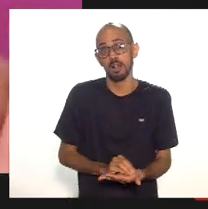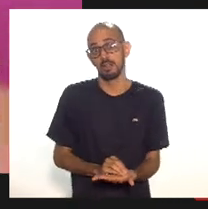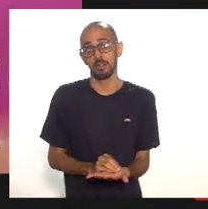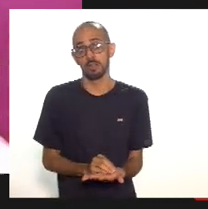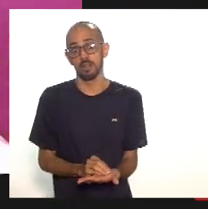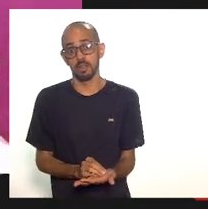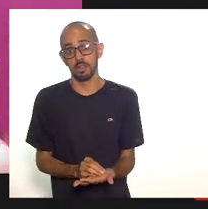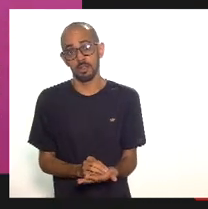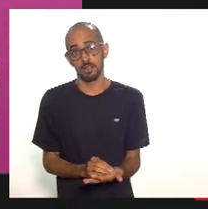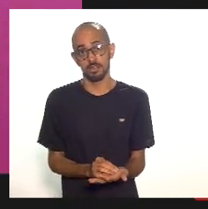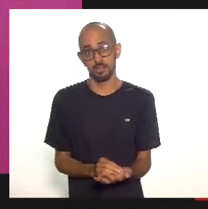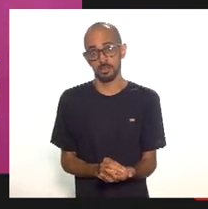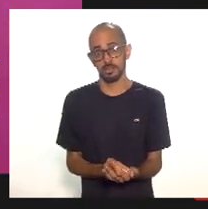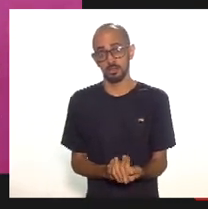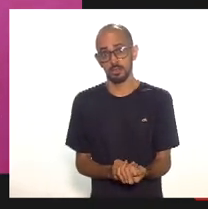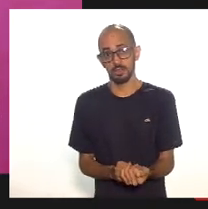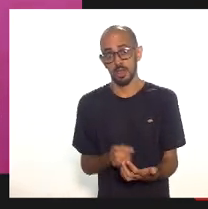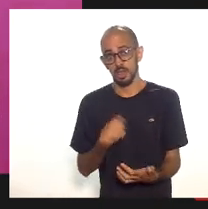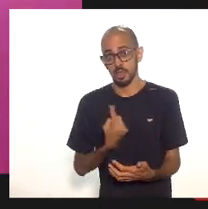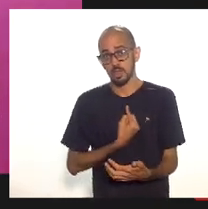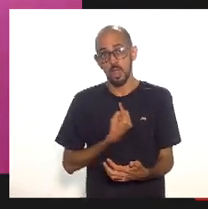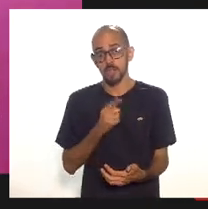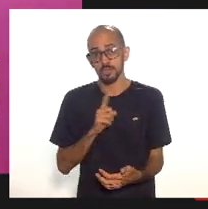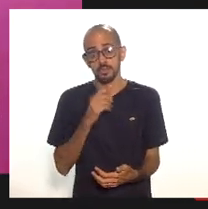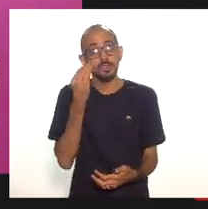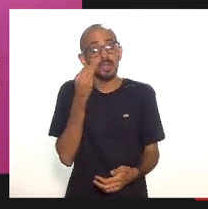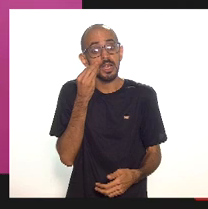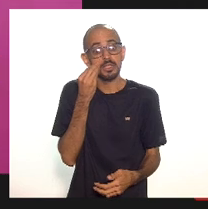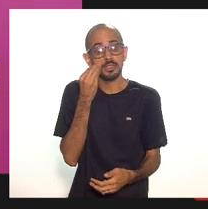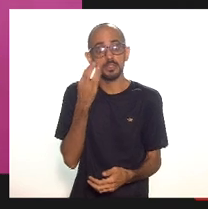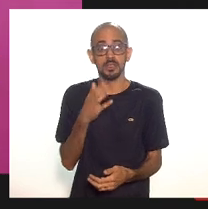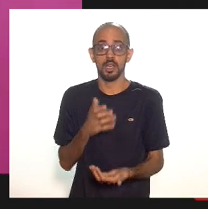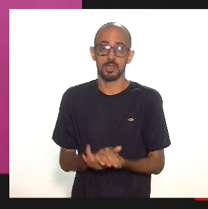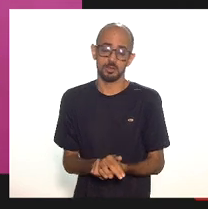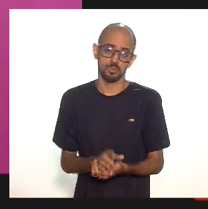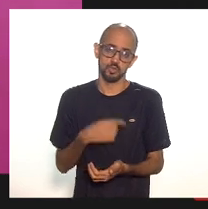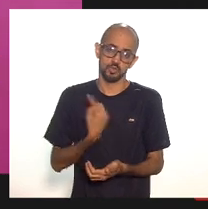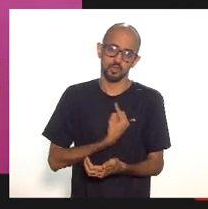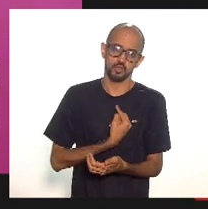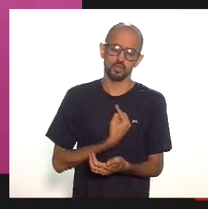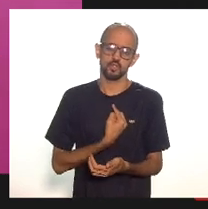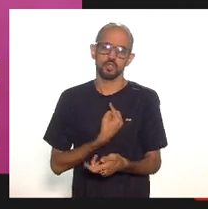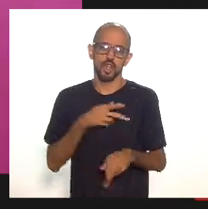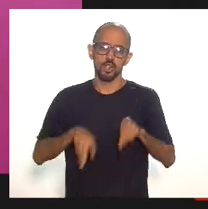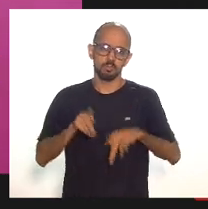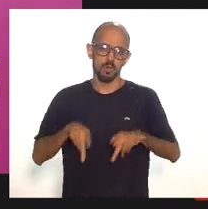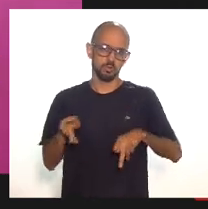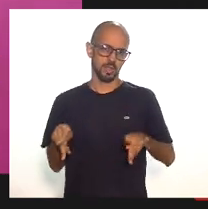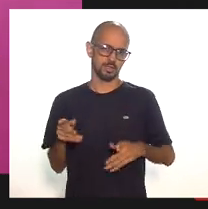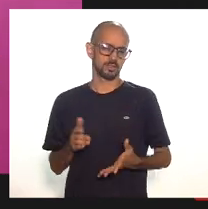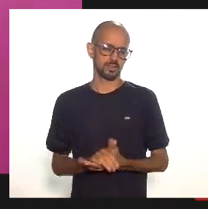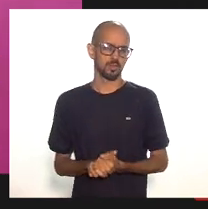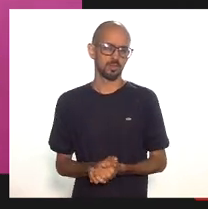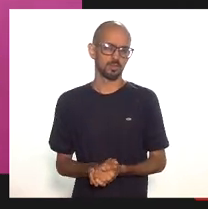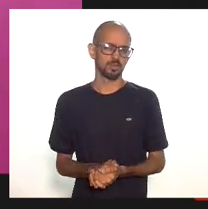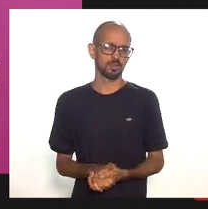processo, né? Nós não testamos a nossa população aqui no estado.